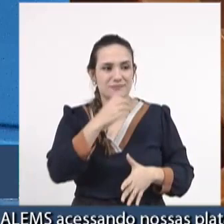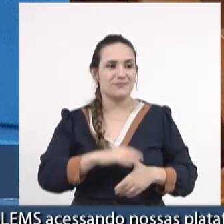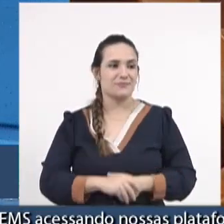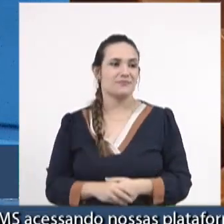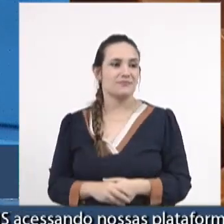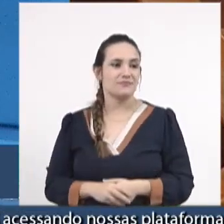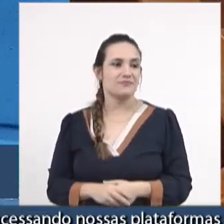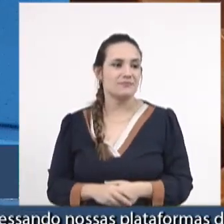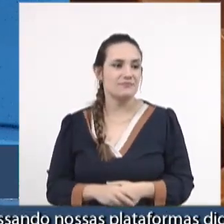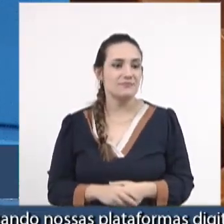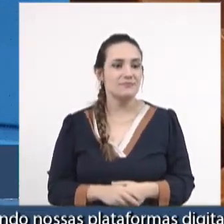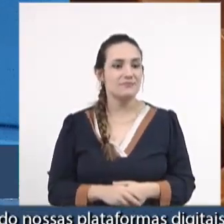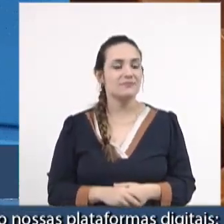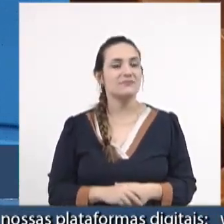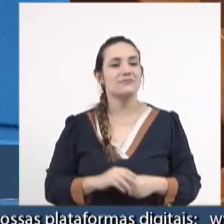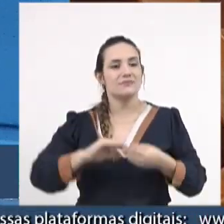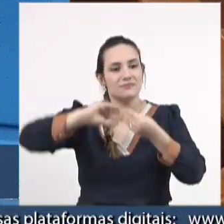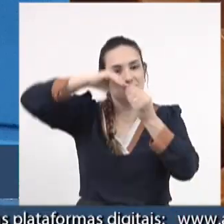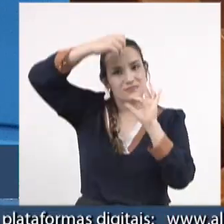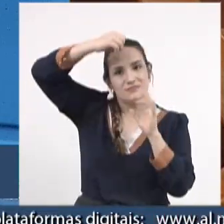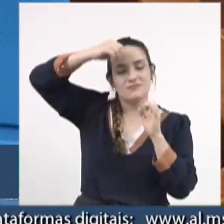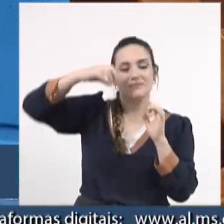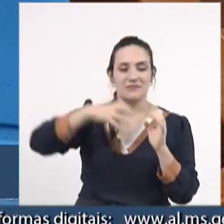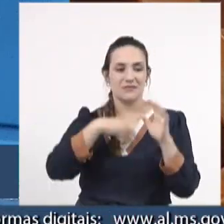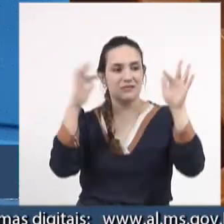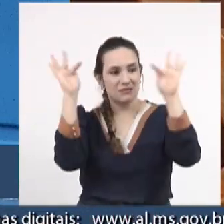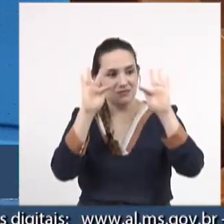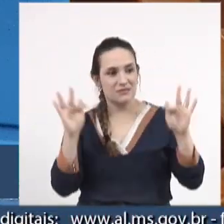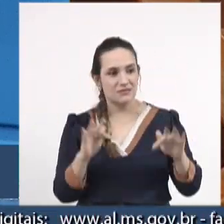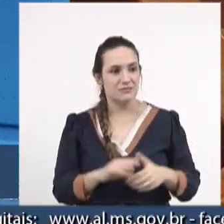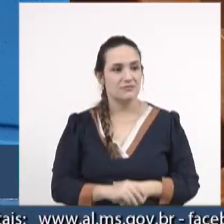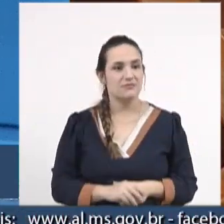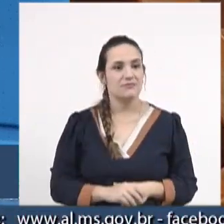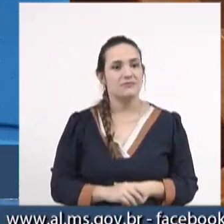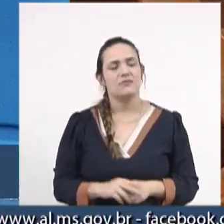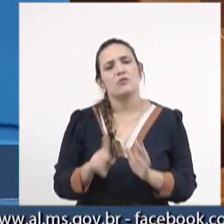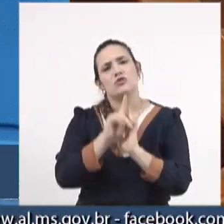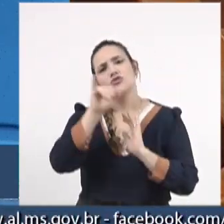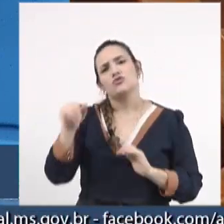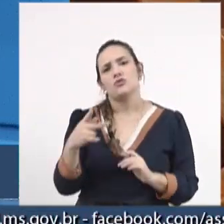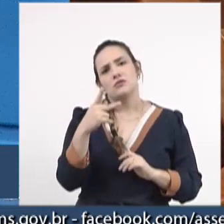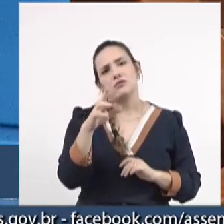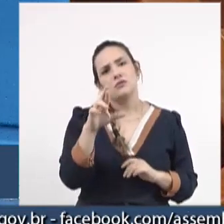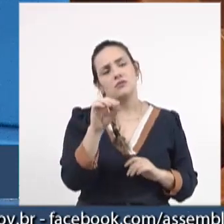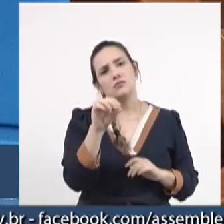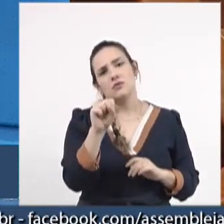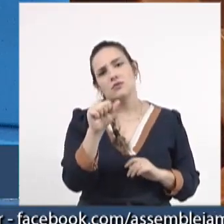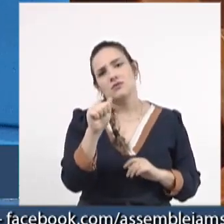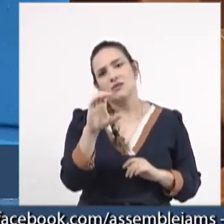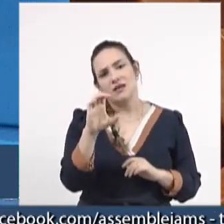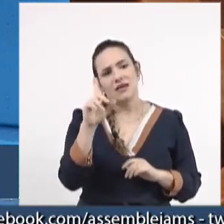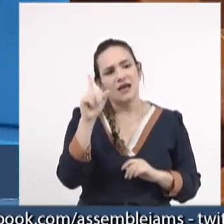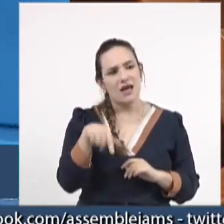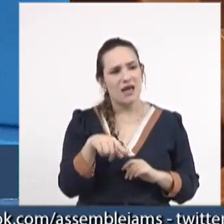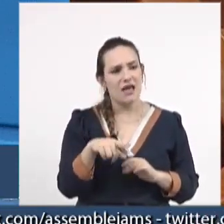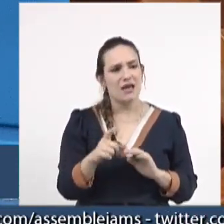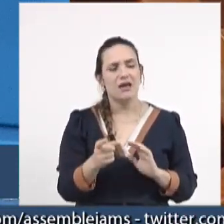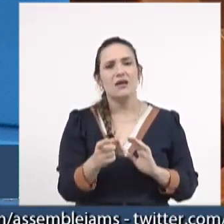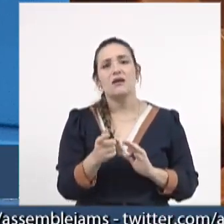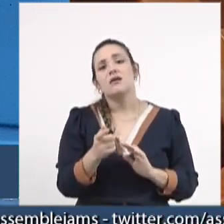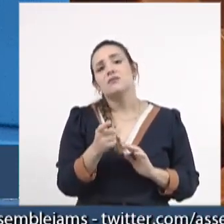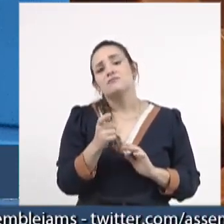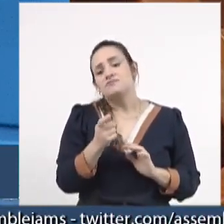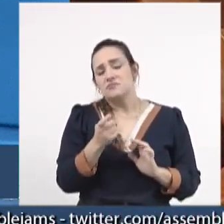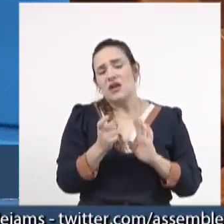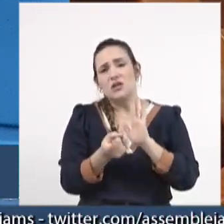os neurotransmissores são responsáveis pela felicidade. O Prozac, nos anos 80, quando foi lançado como uma droga da felicidade. Ele nada mais é do